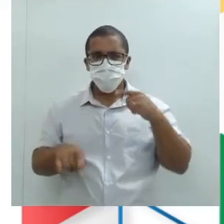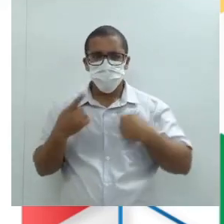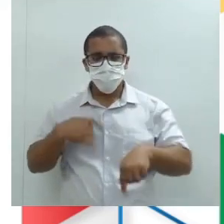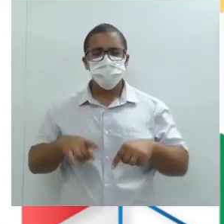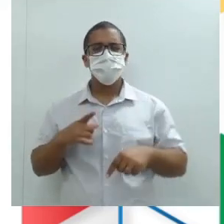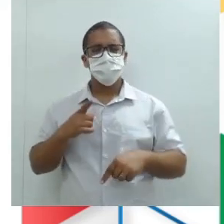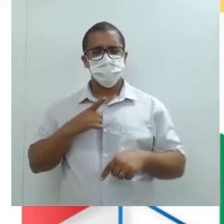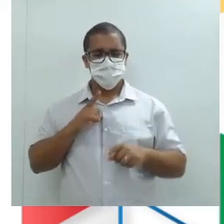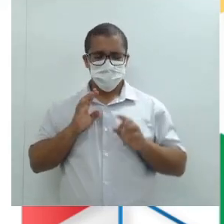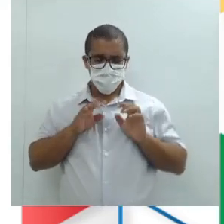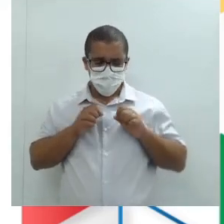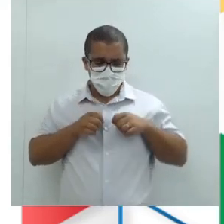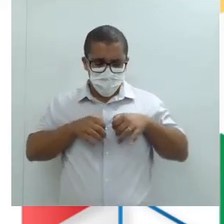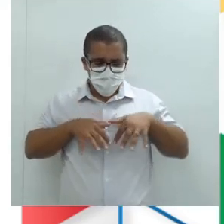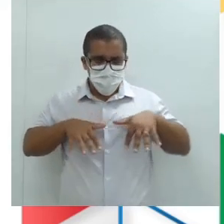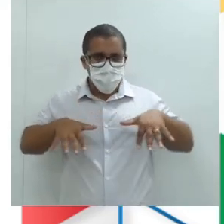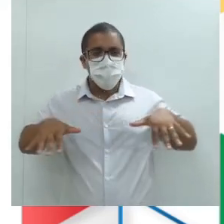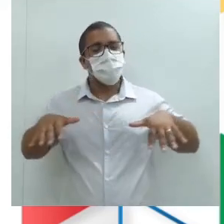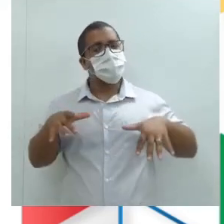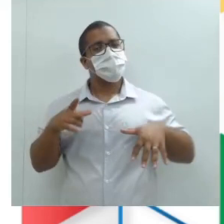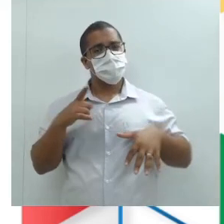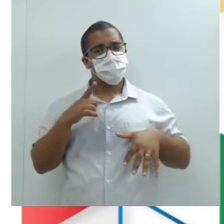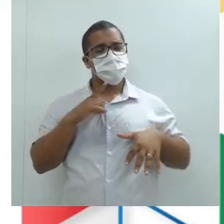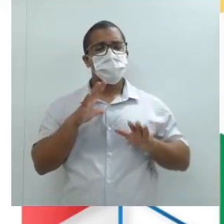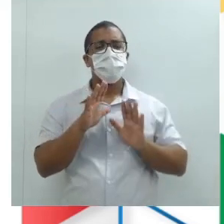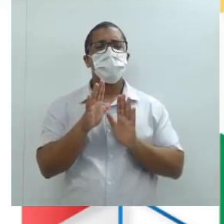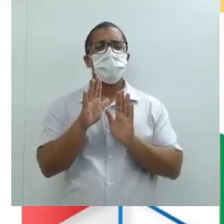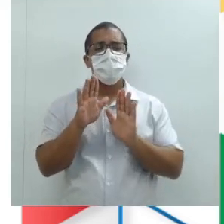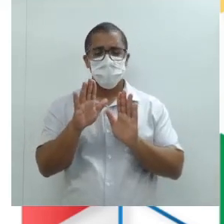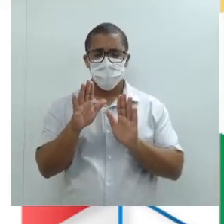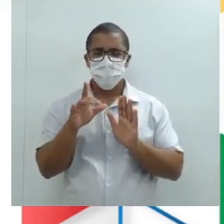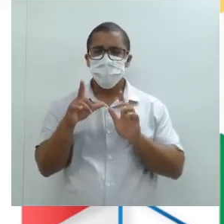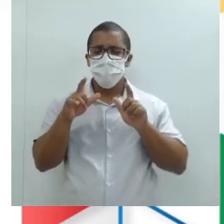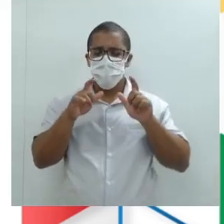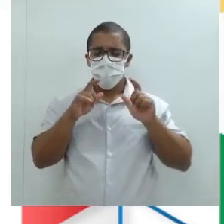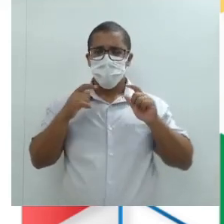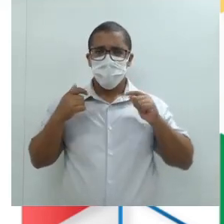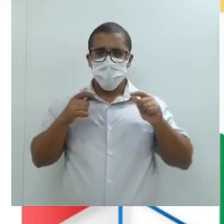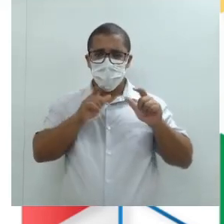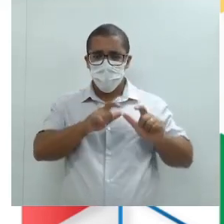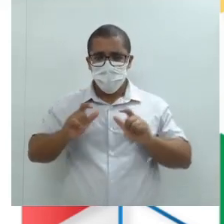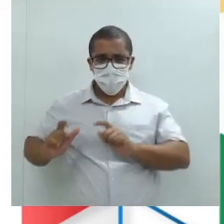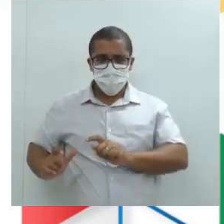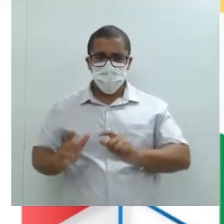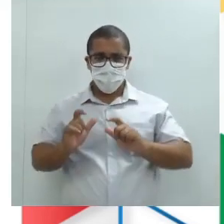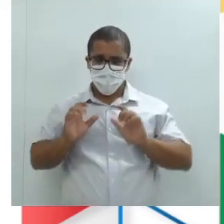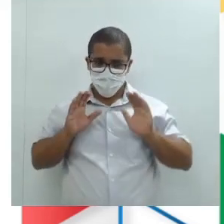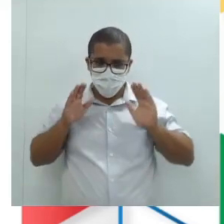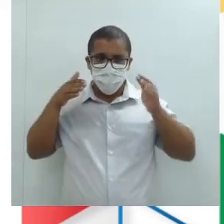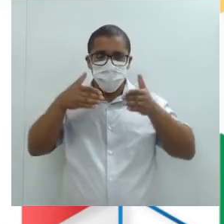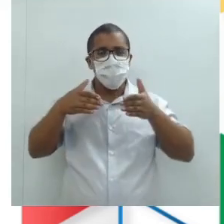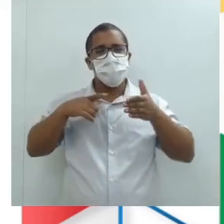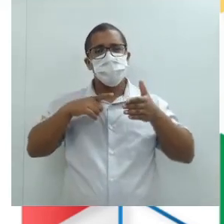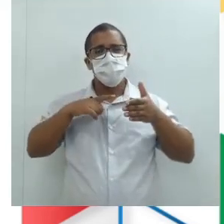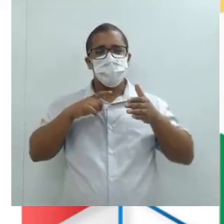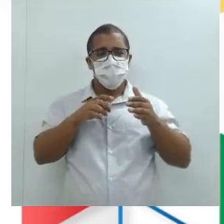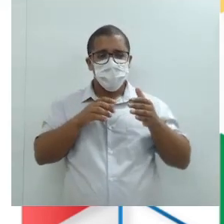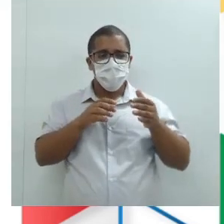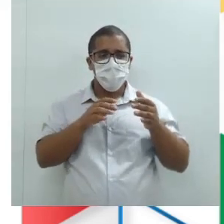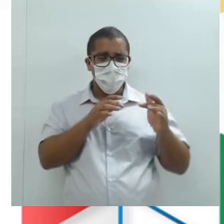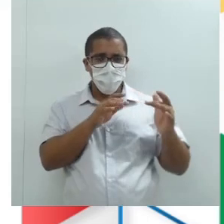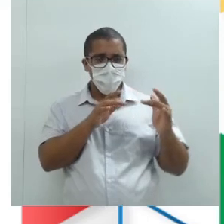partes específicas do corpo. Nesses locais, eles interagem com o tecido ou órgão que